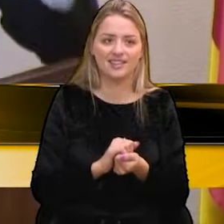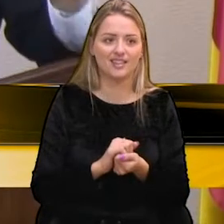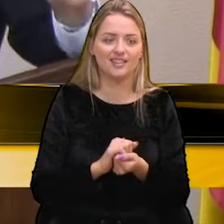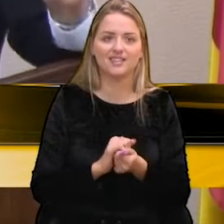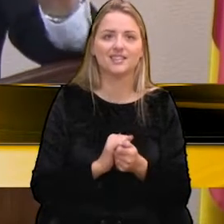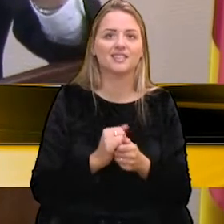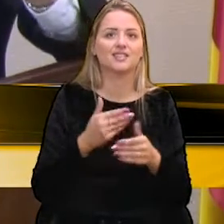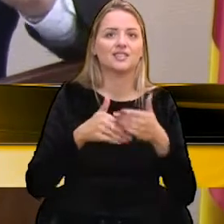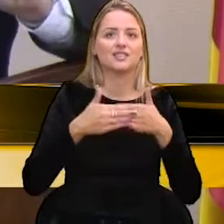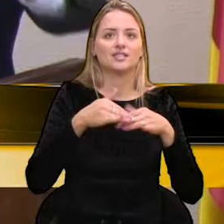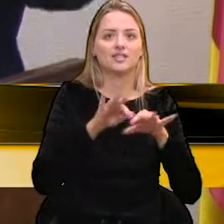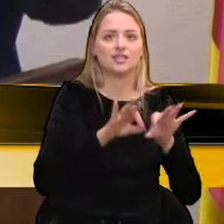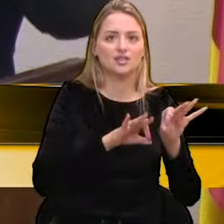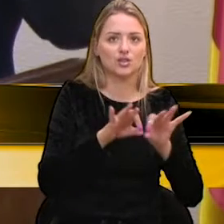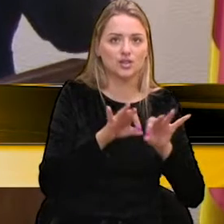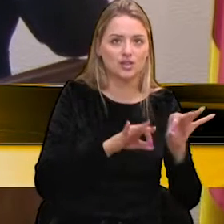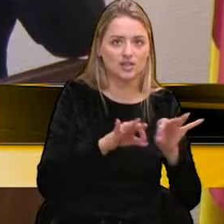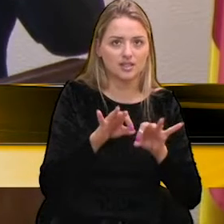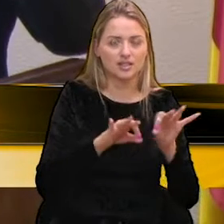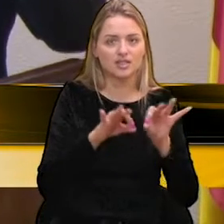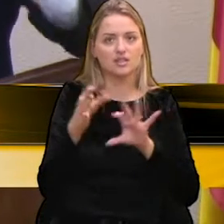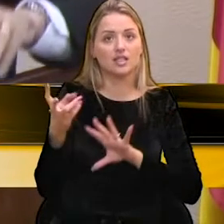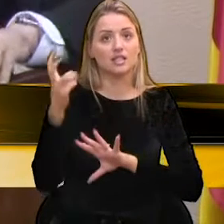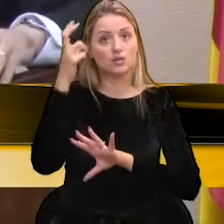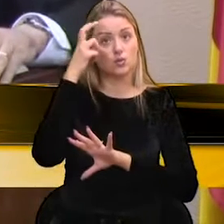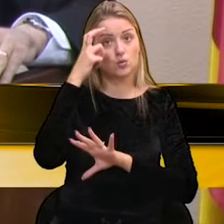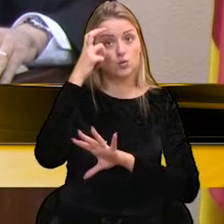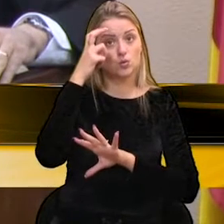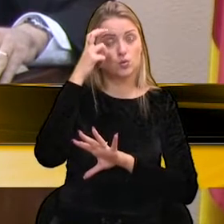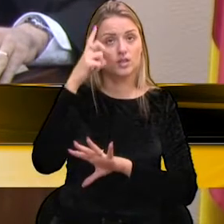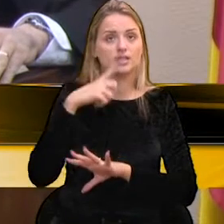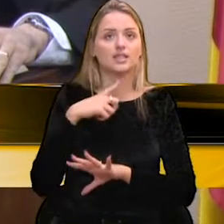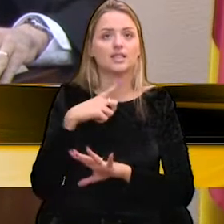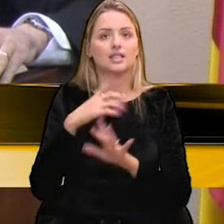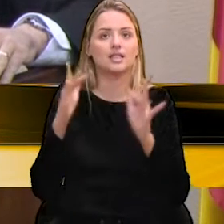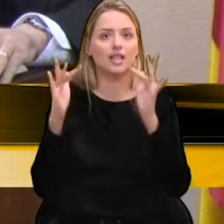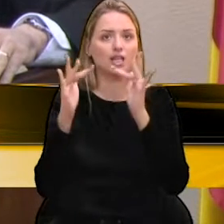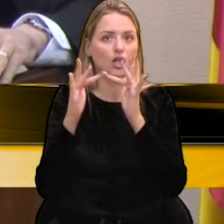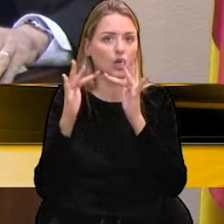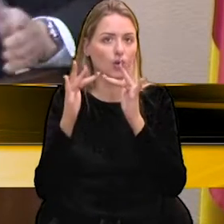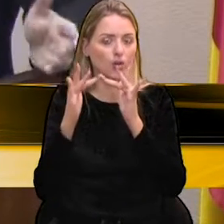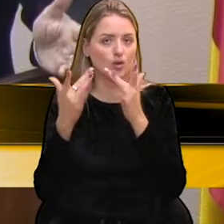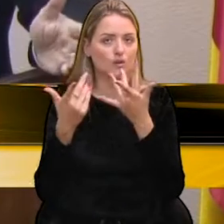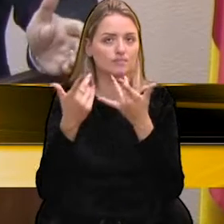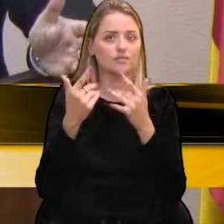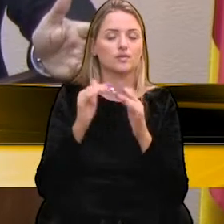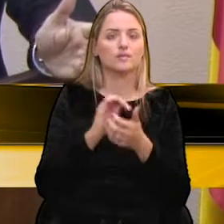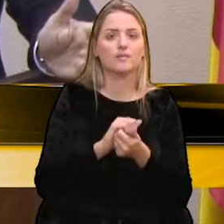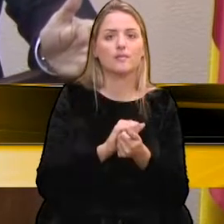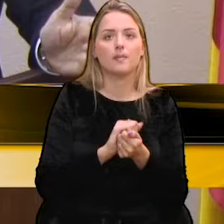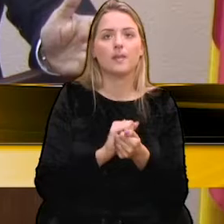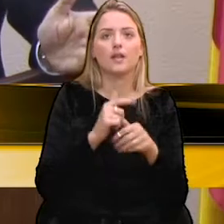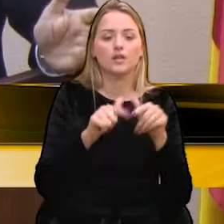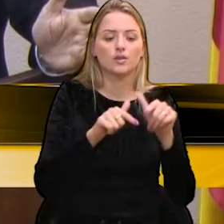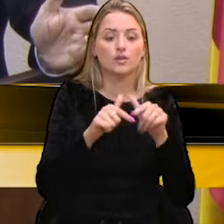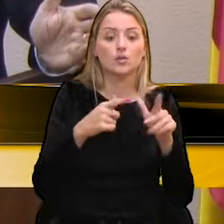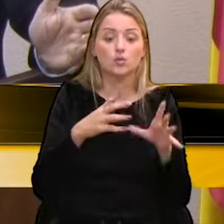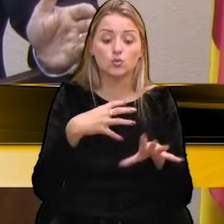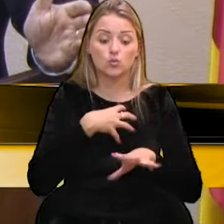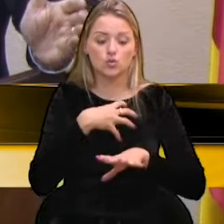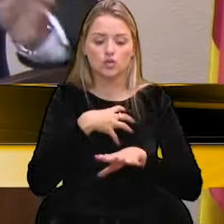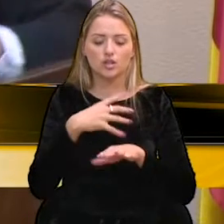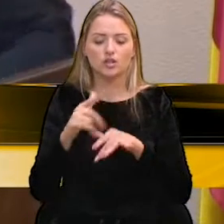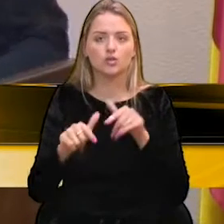as organizações, as culturas relacionadas ao trabalho. Então, é um tipo de turismo